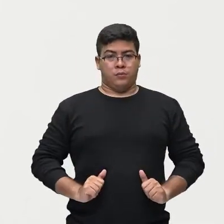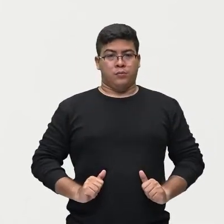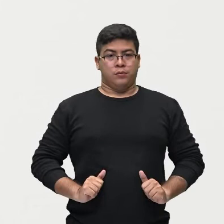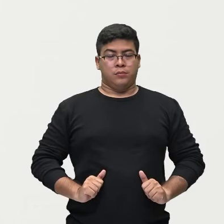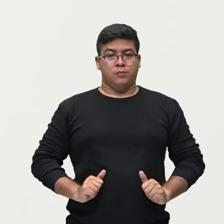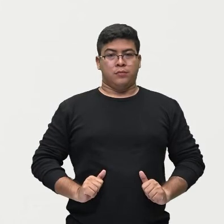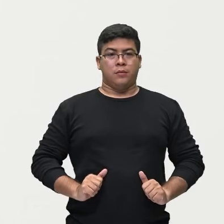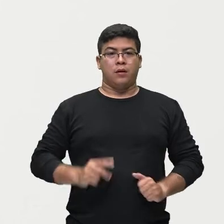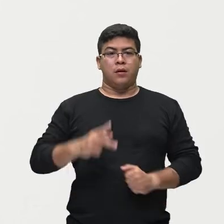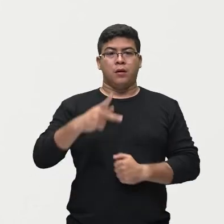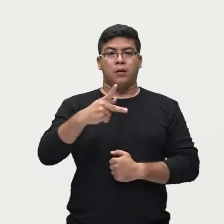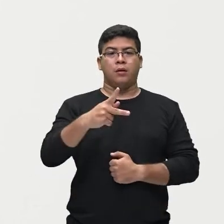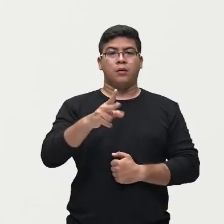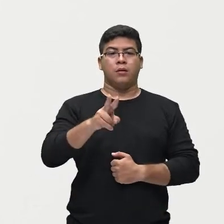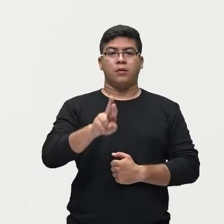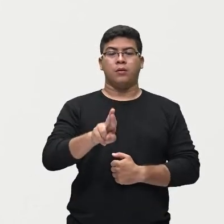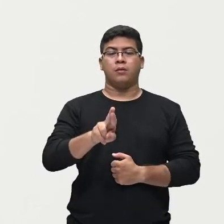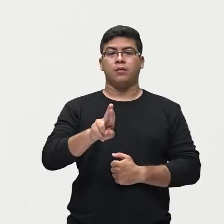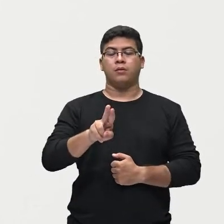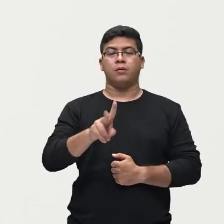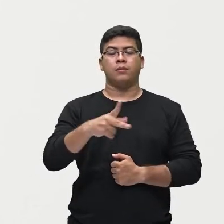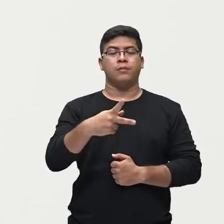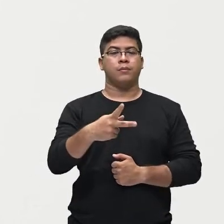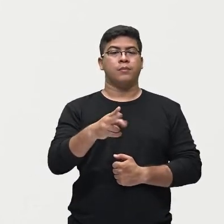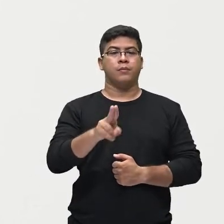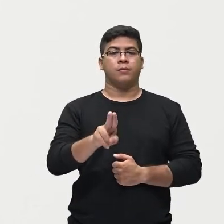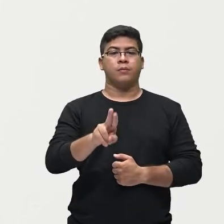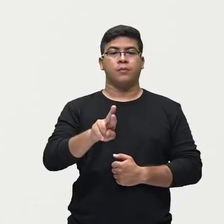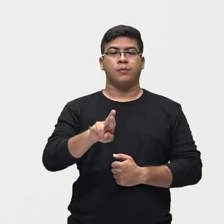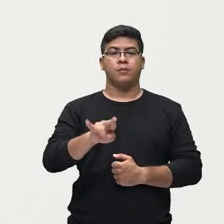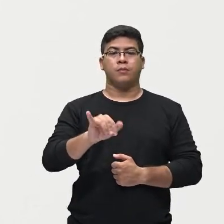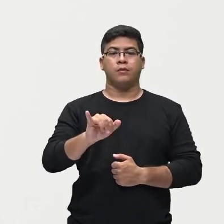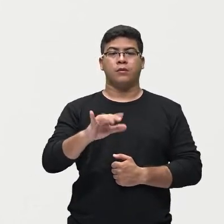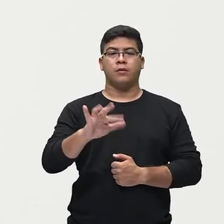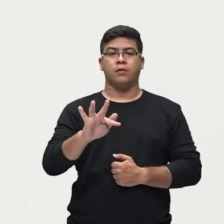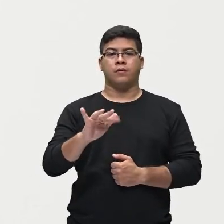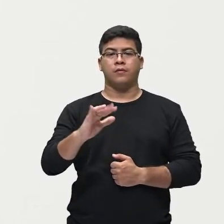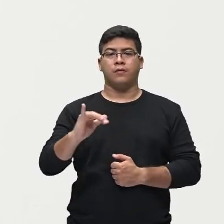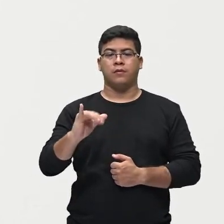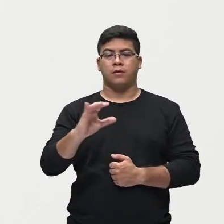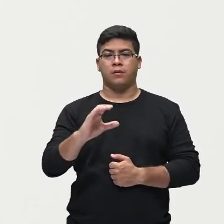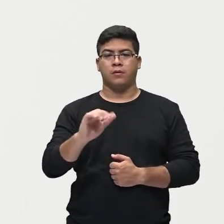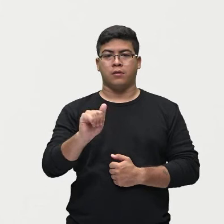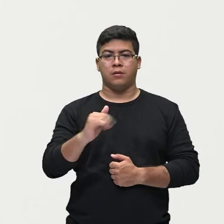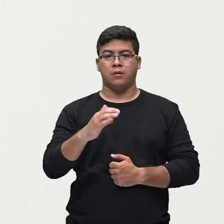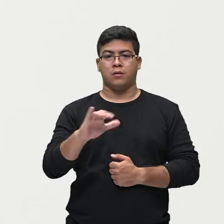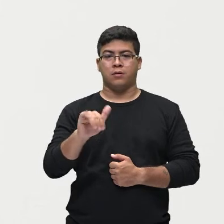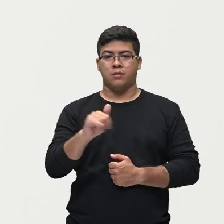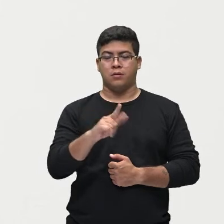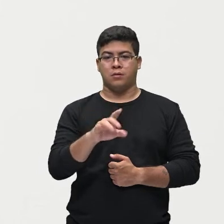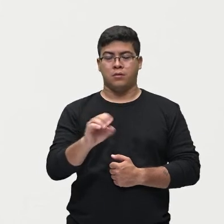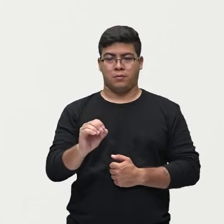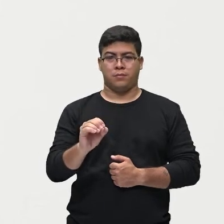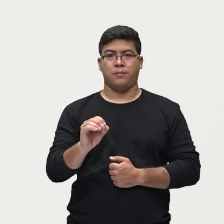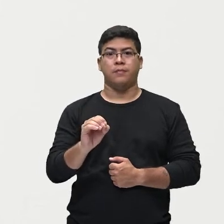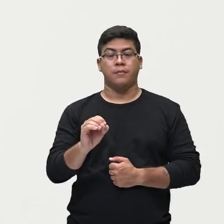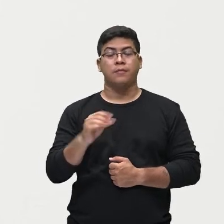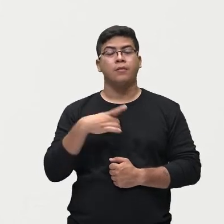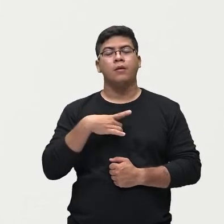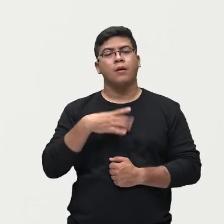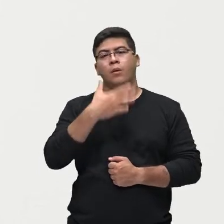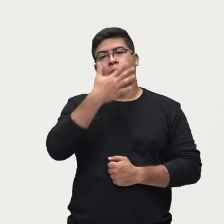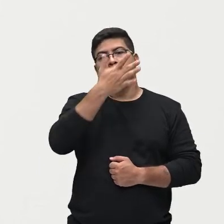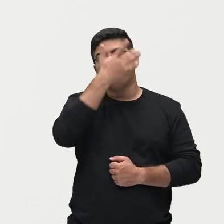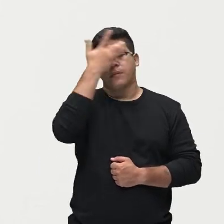purificação. Uma purificação ritual que deve também fazer com que o fiel ele